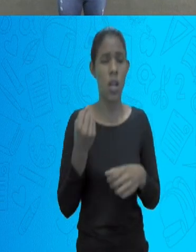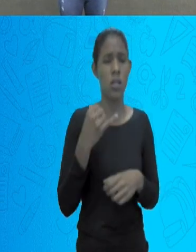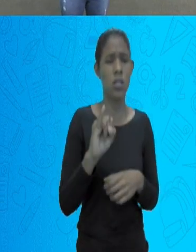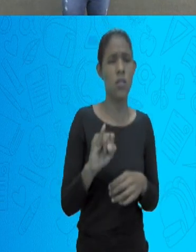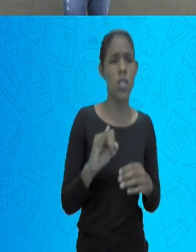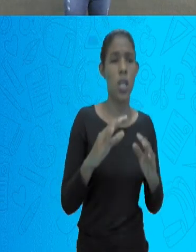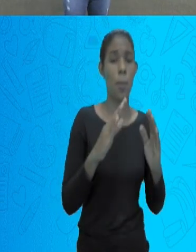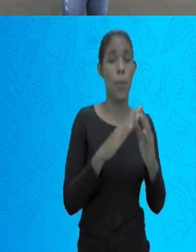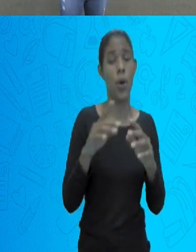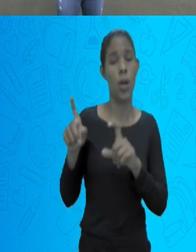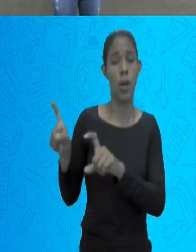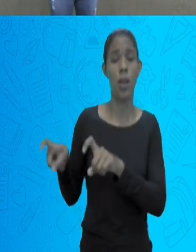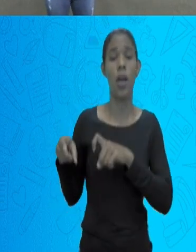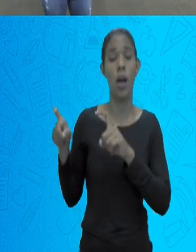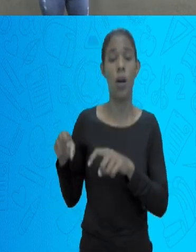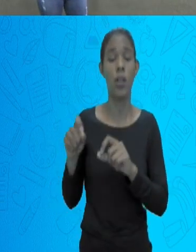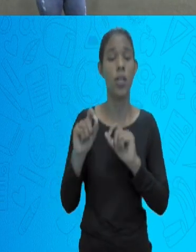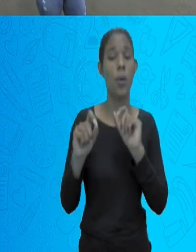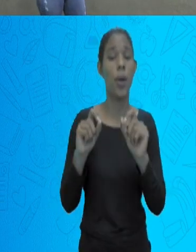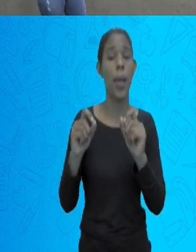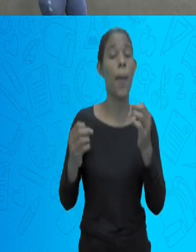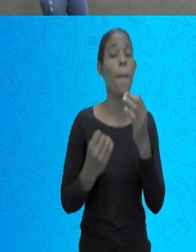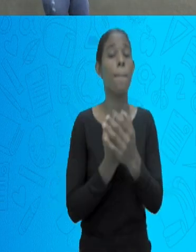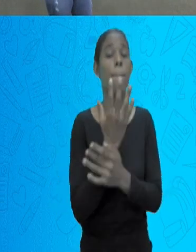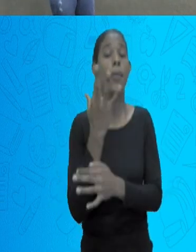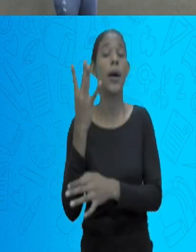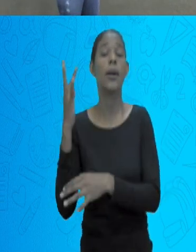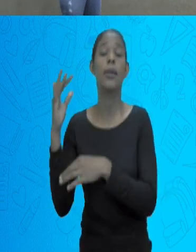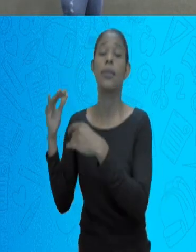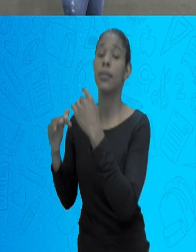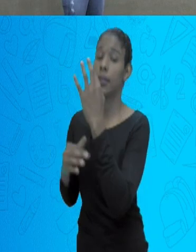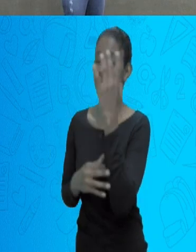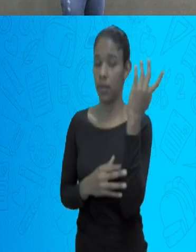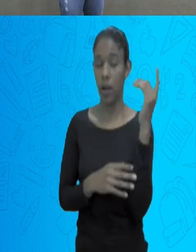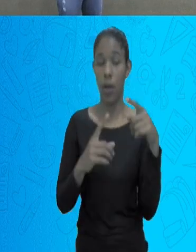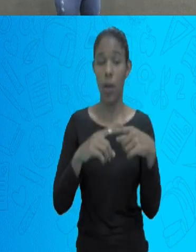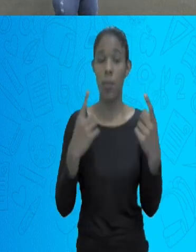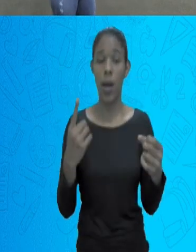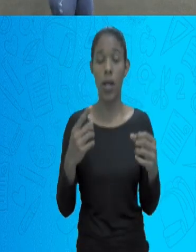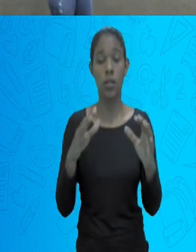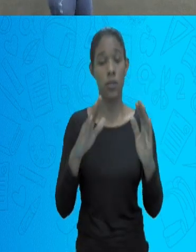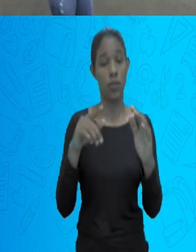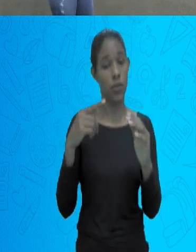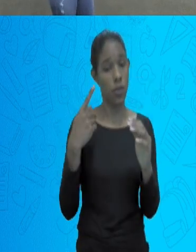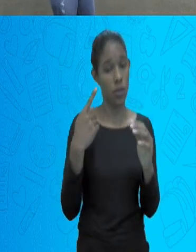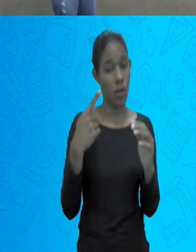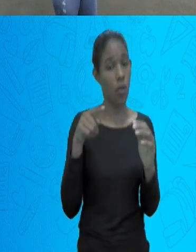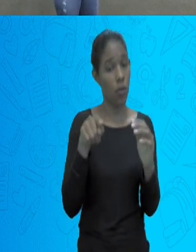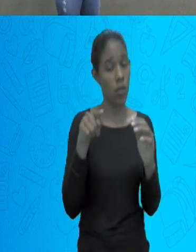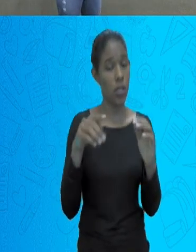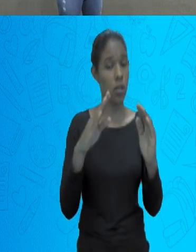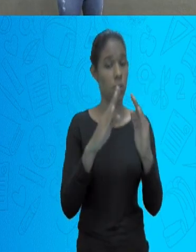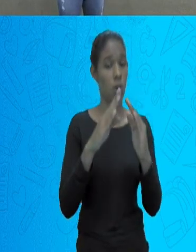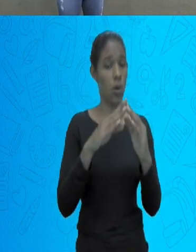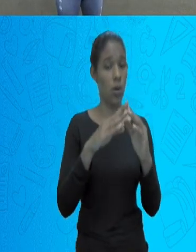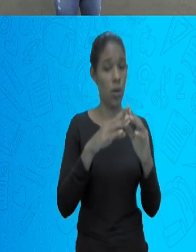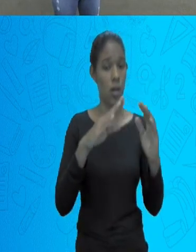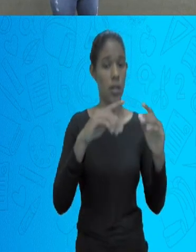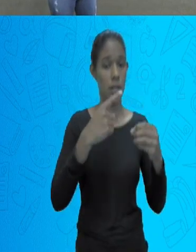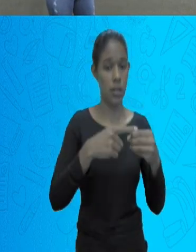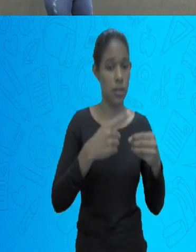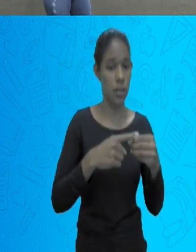mora em um bairro, você pode observar e depois classificar como paisagem natural ou